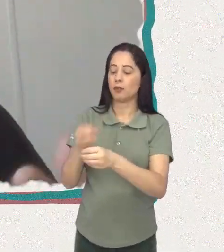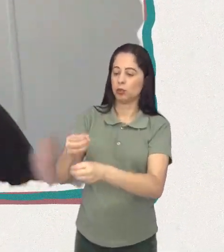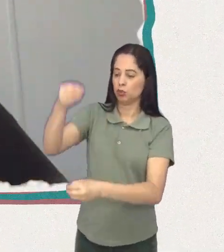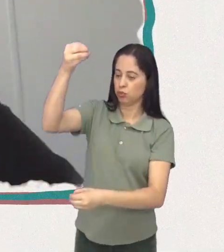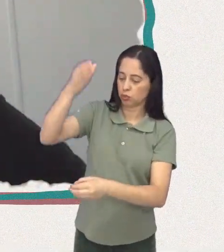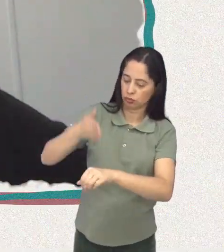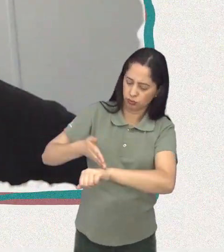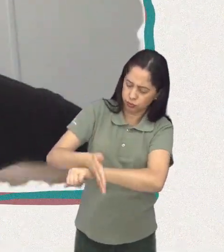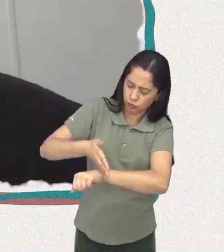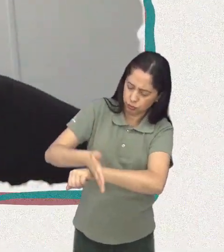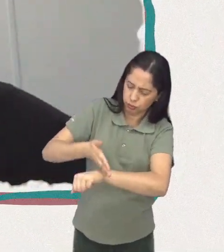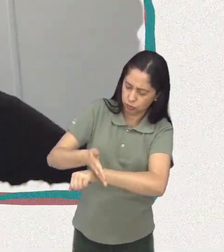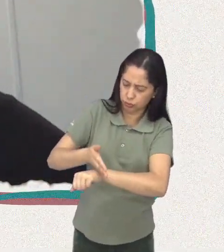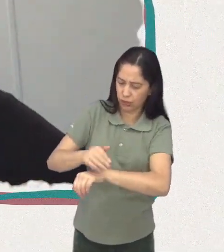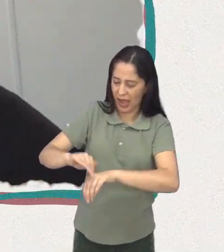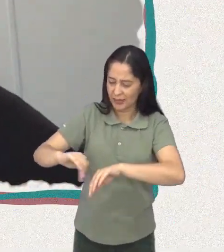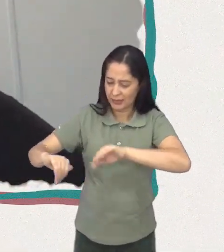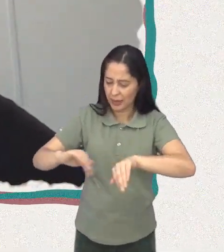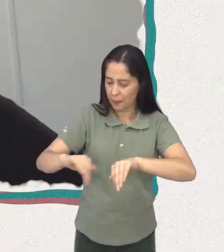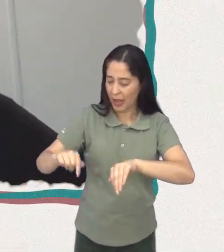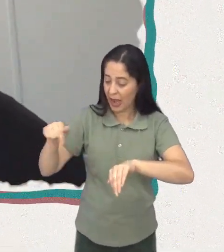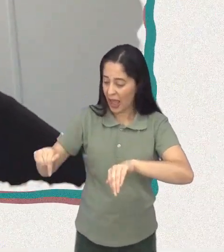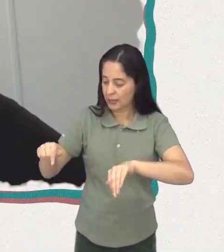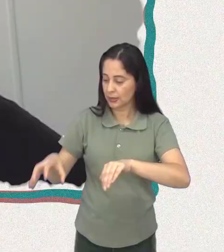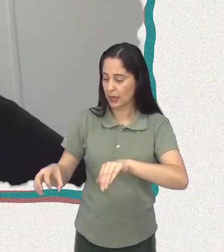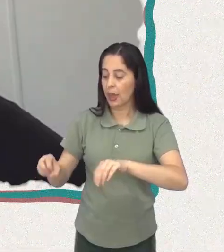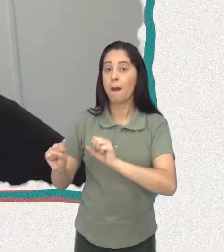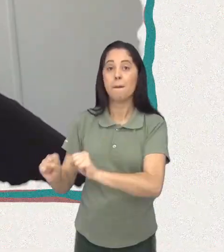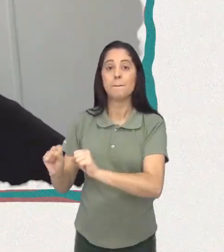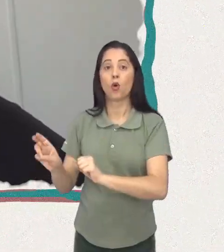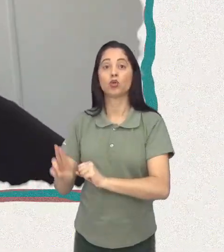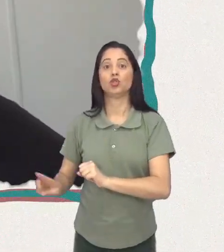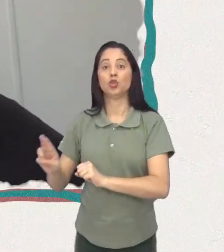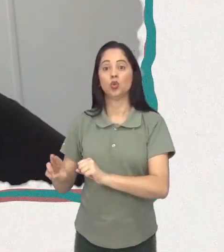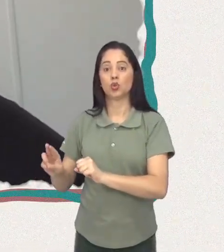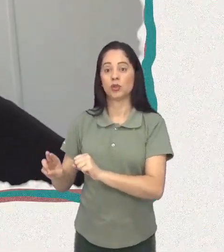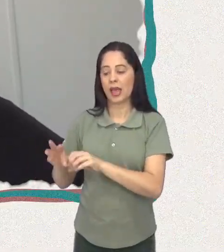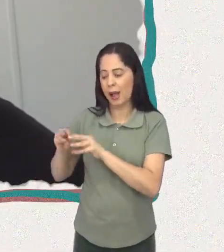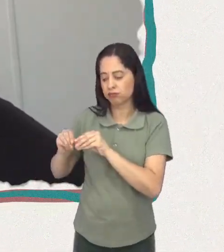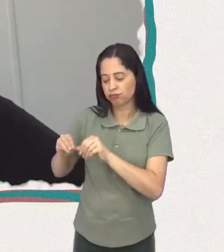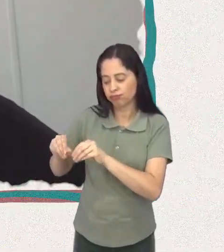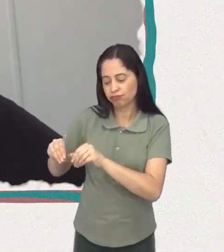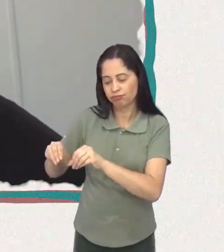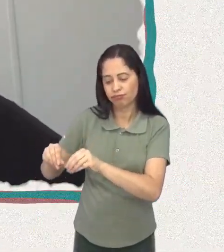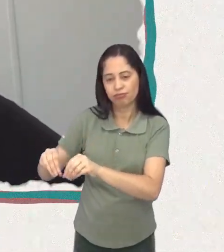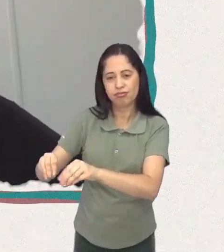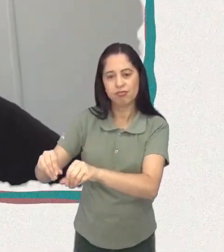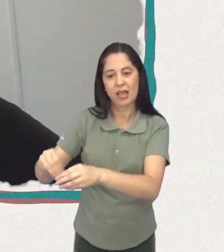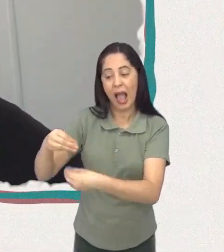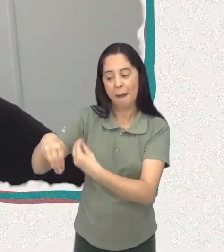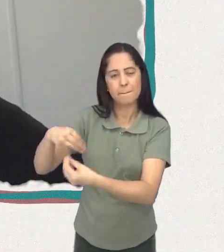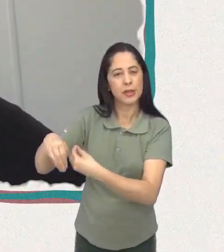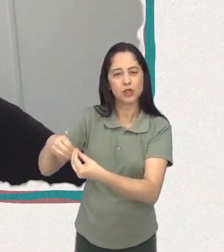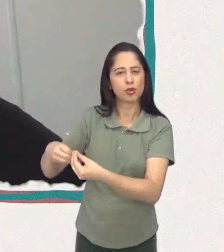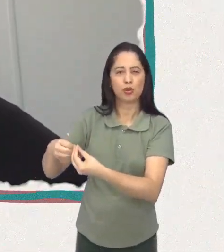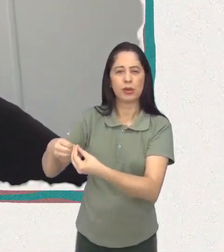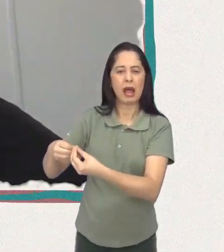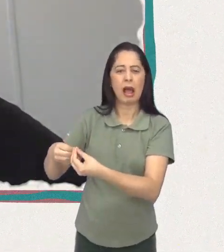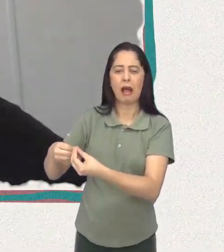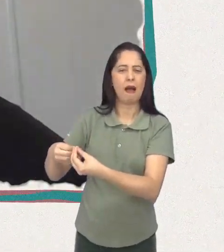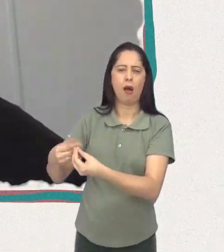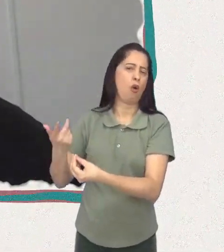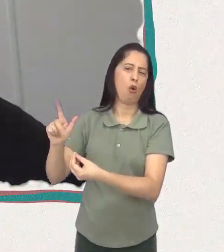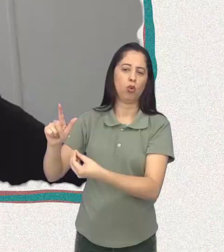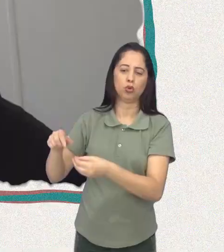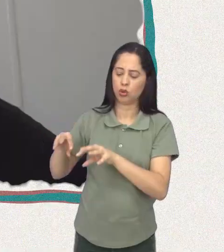do preparo desse artesanato, o produtor poderá utilizar esse material, né, e misturar com